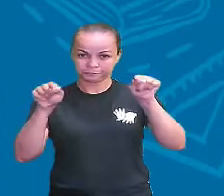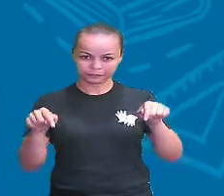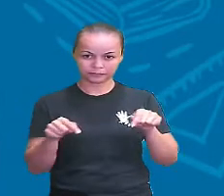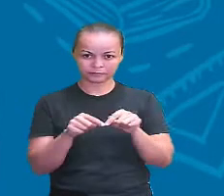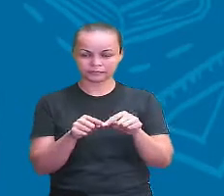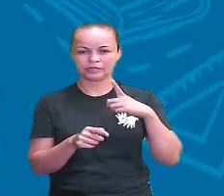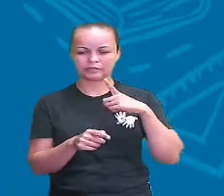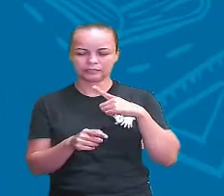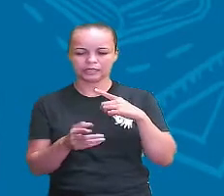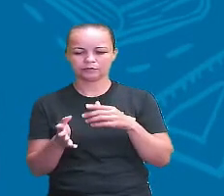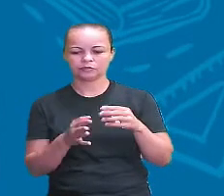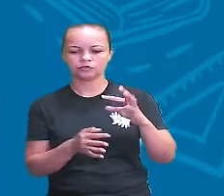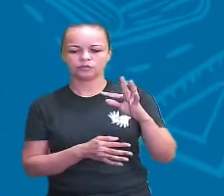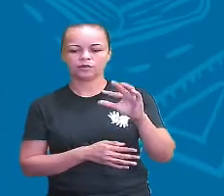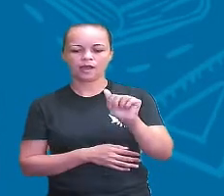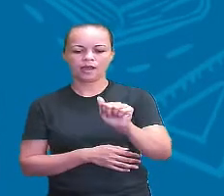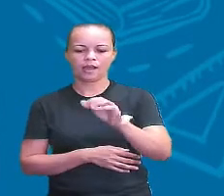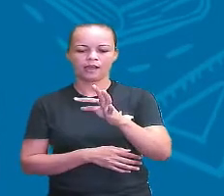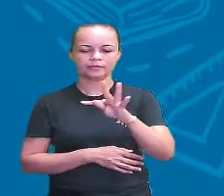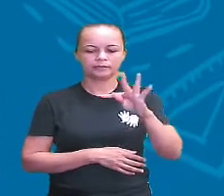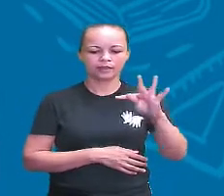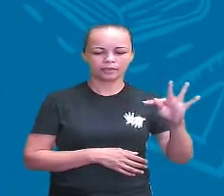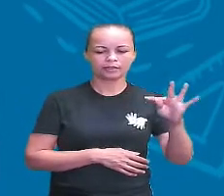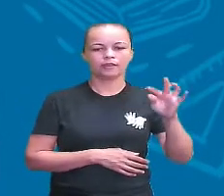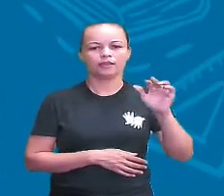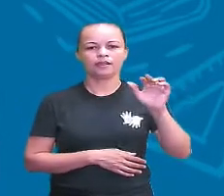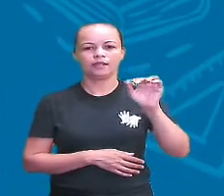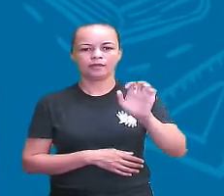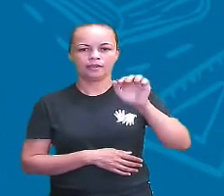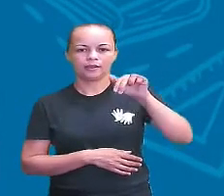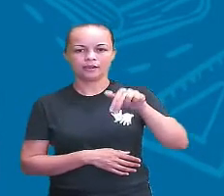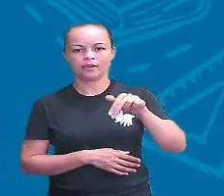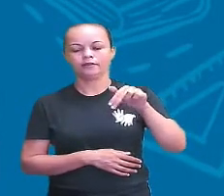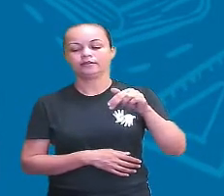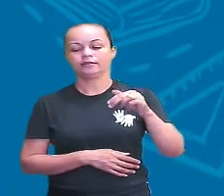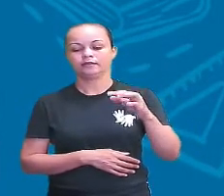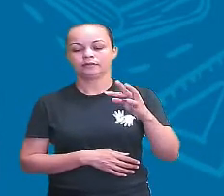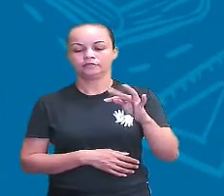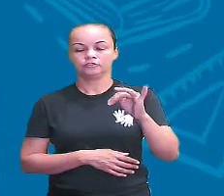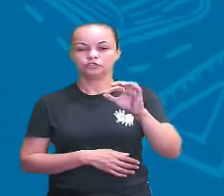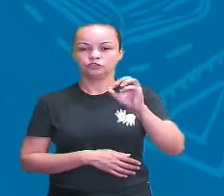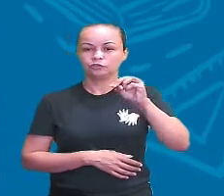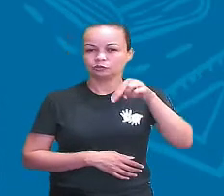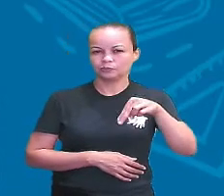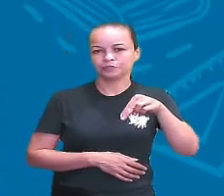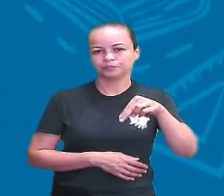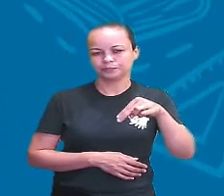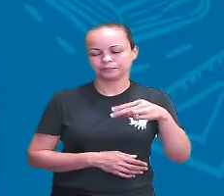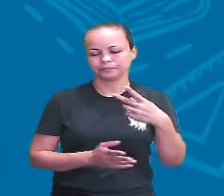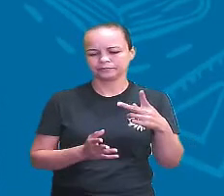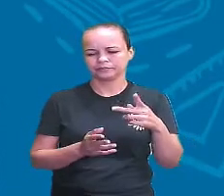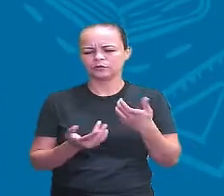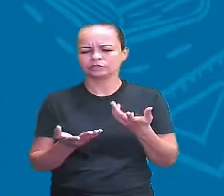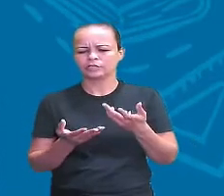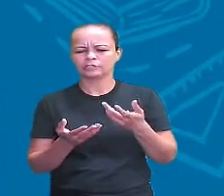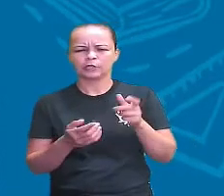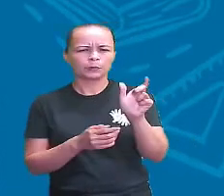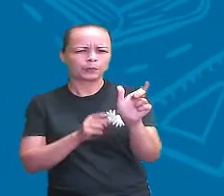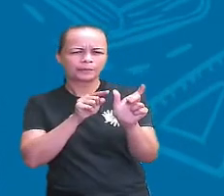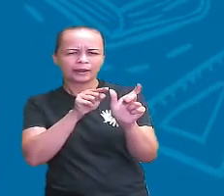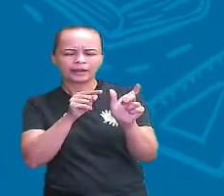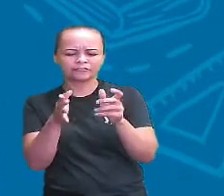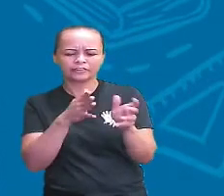quê? Quando a gente está falando uma vez, a gente utiliza once, uma palavrinha só.